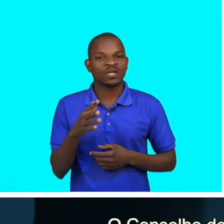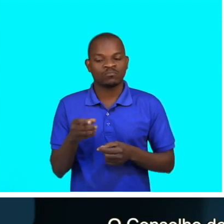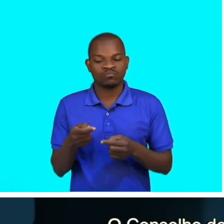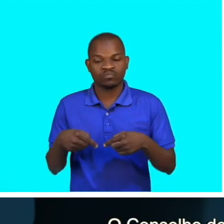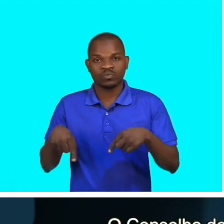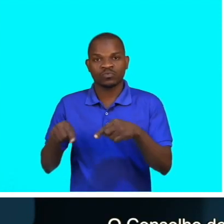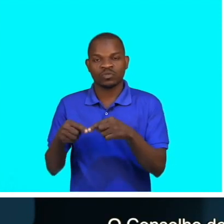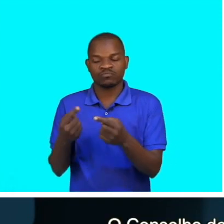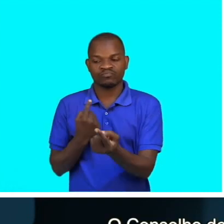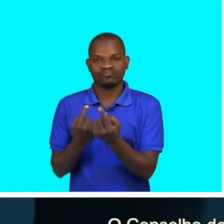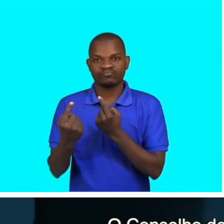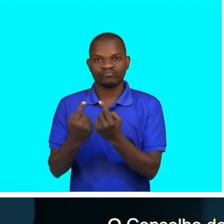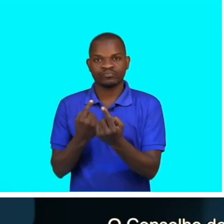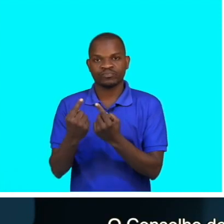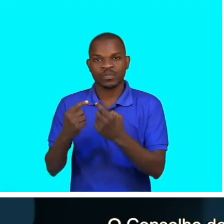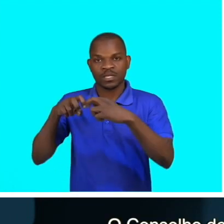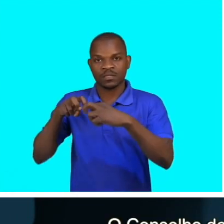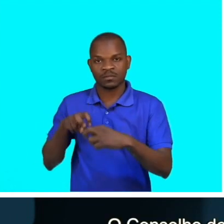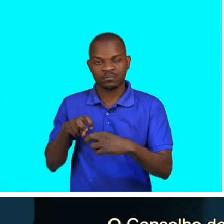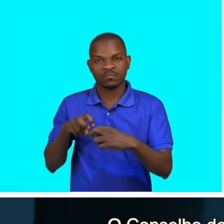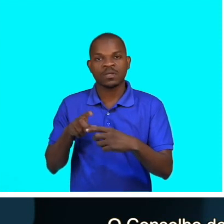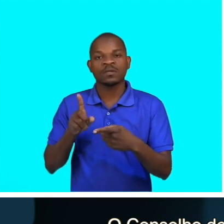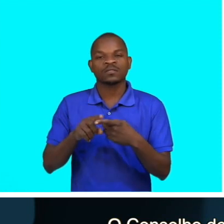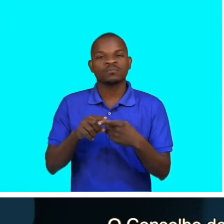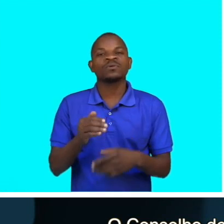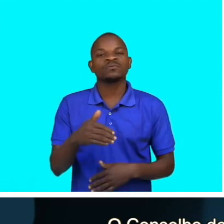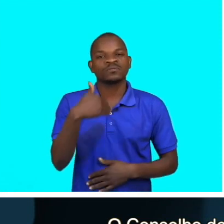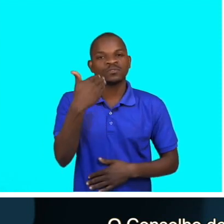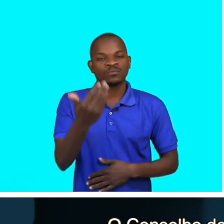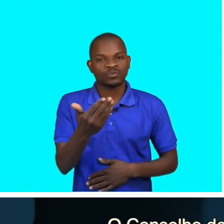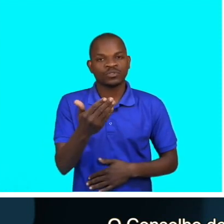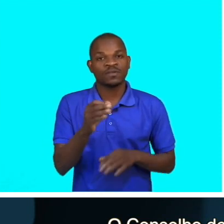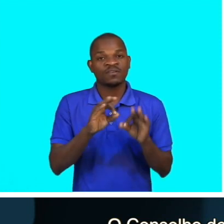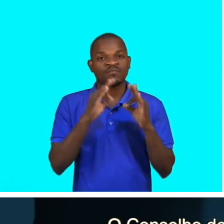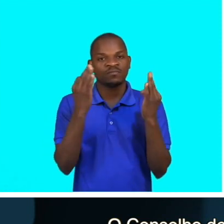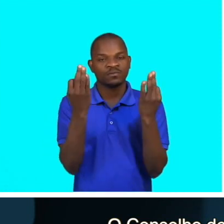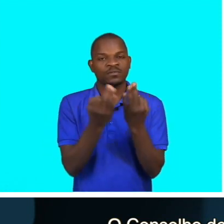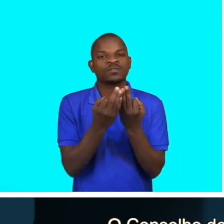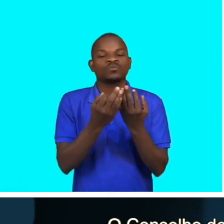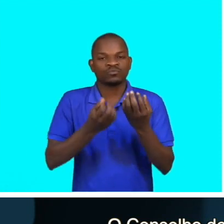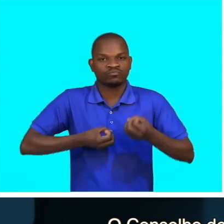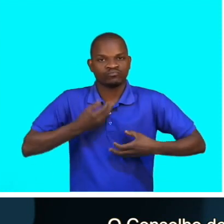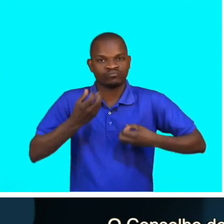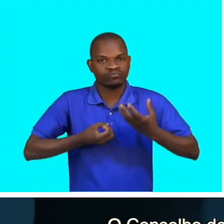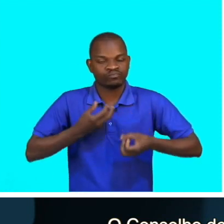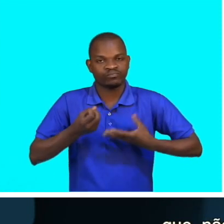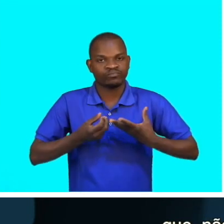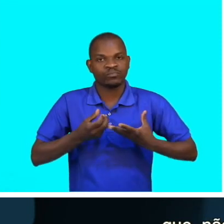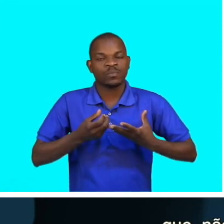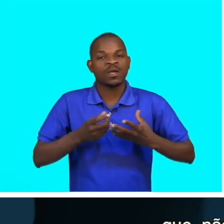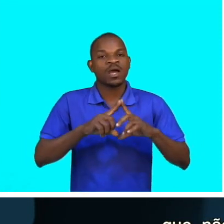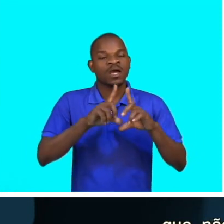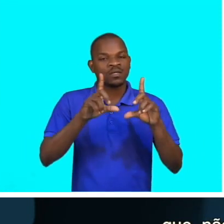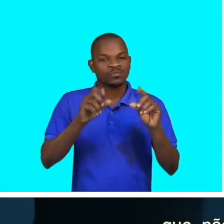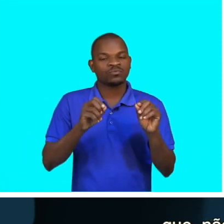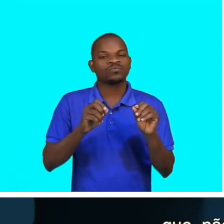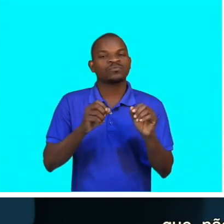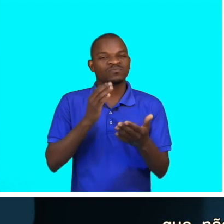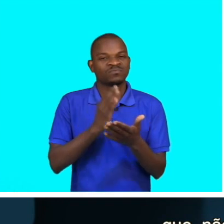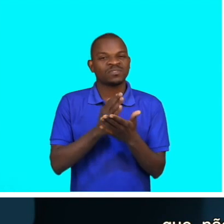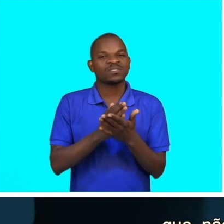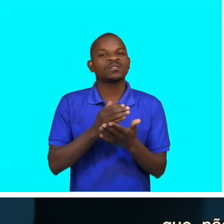Conselho da Disciplina está neste momento a trabalhar e muito brevemente a Federação irá sair com uma posição que não